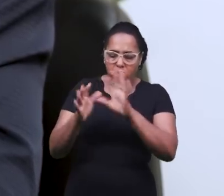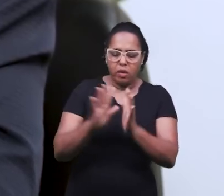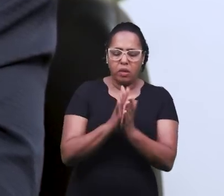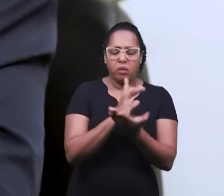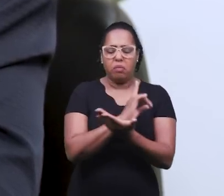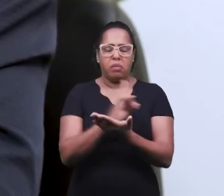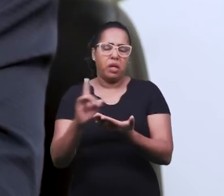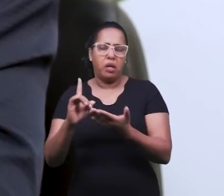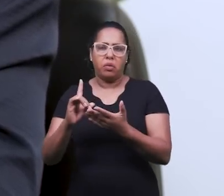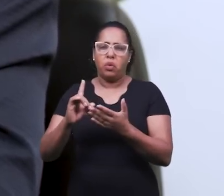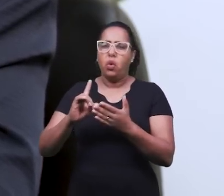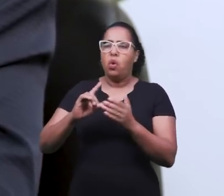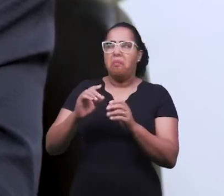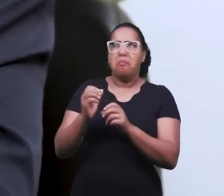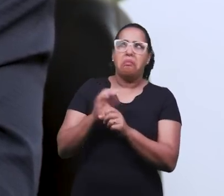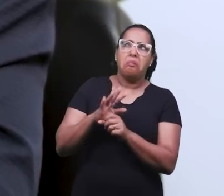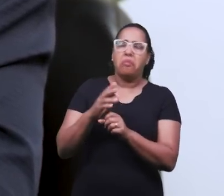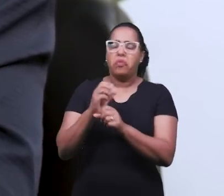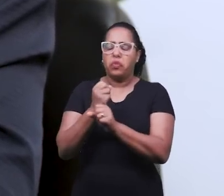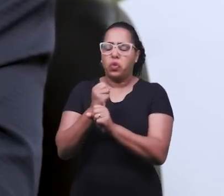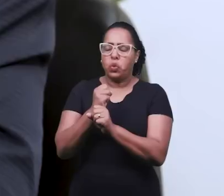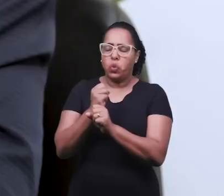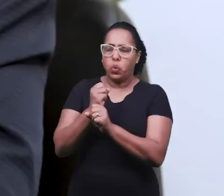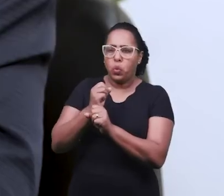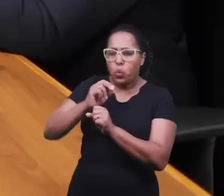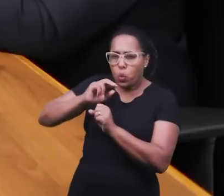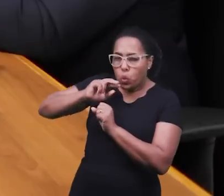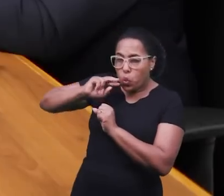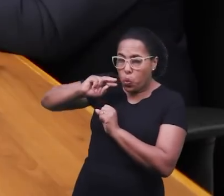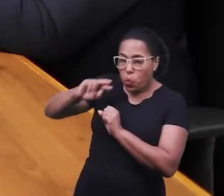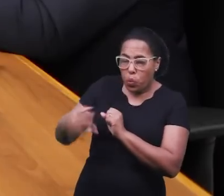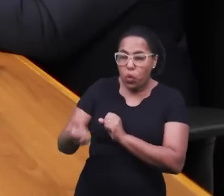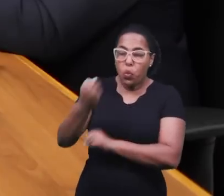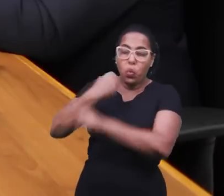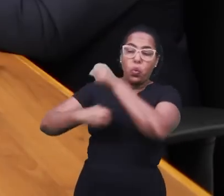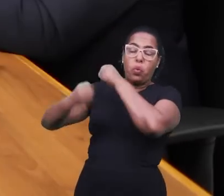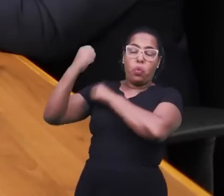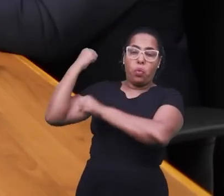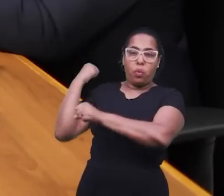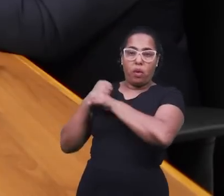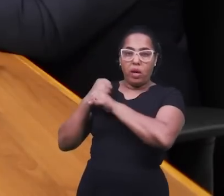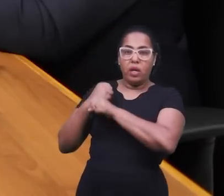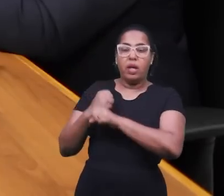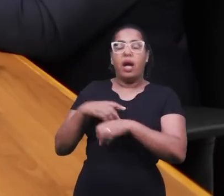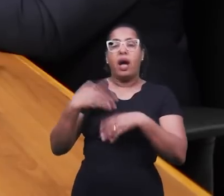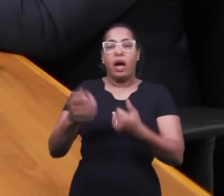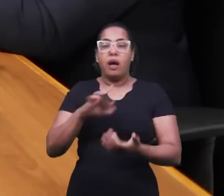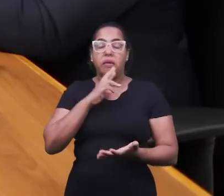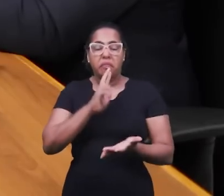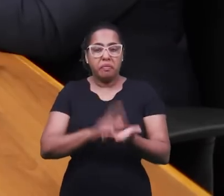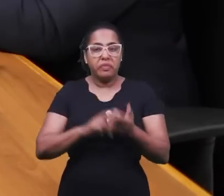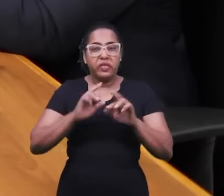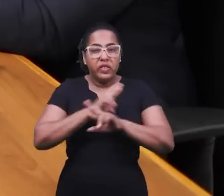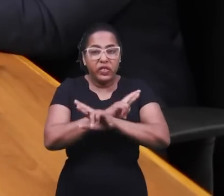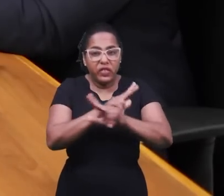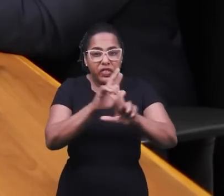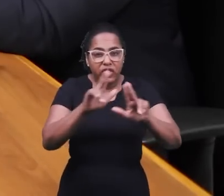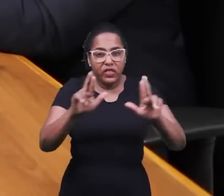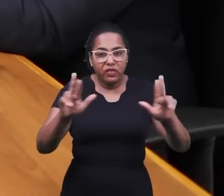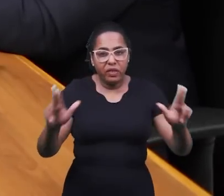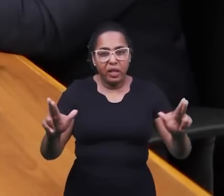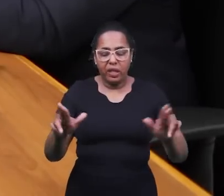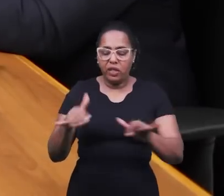ou seja, alguma coisa de 2000 anos atrás, há um fator